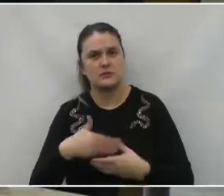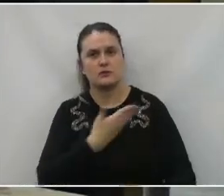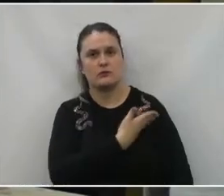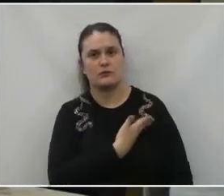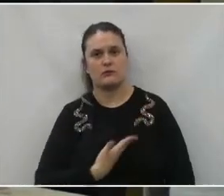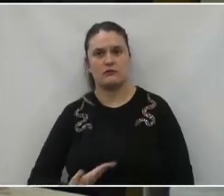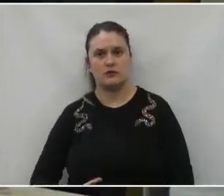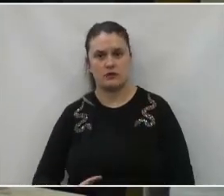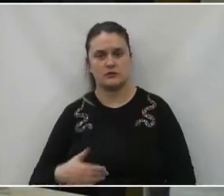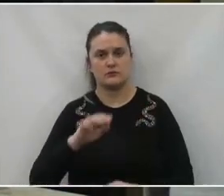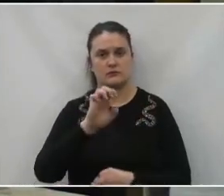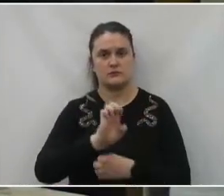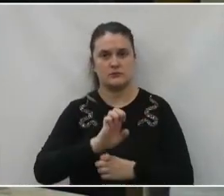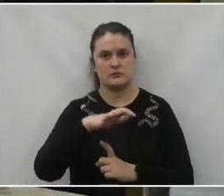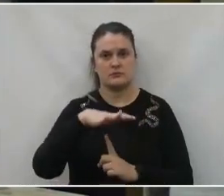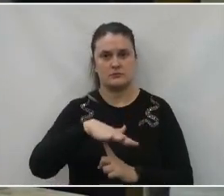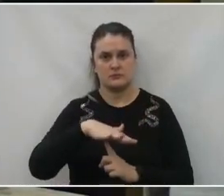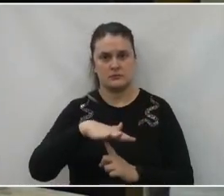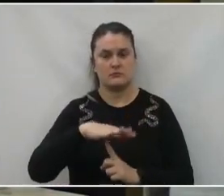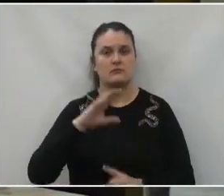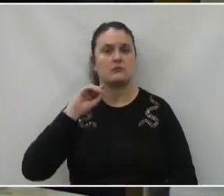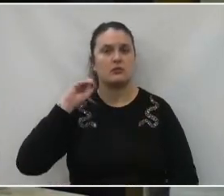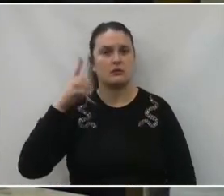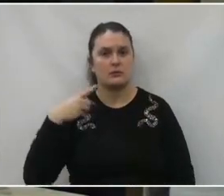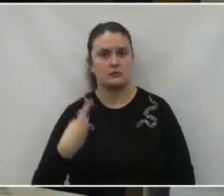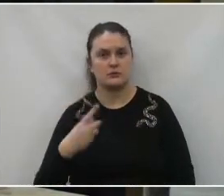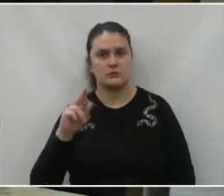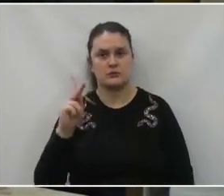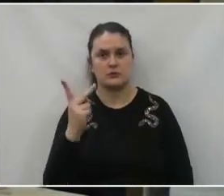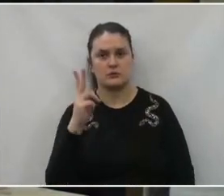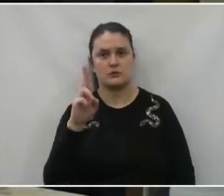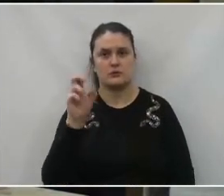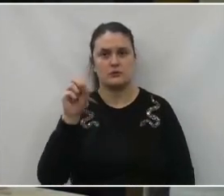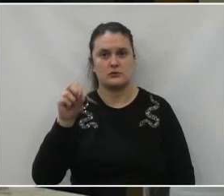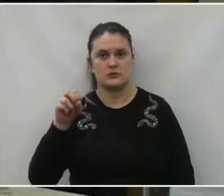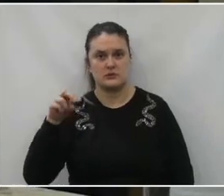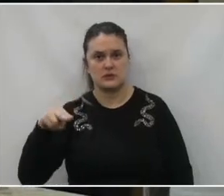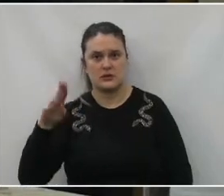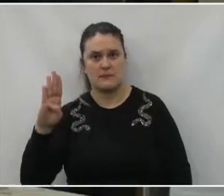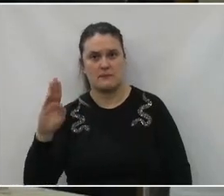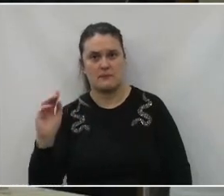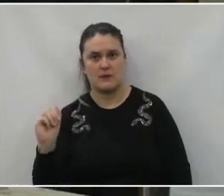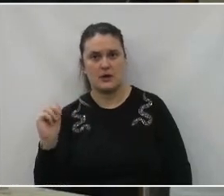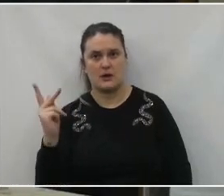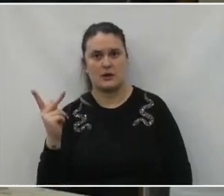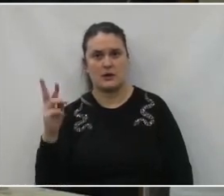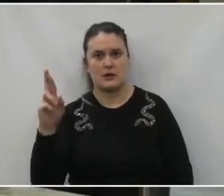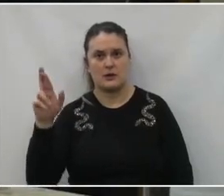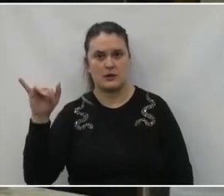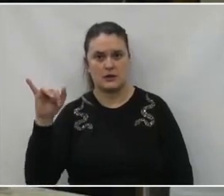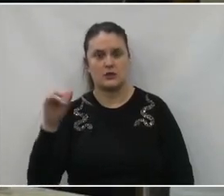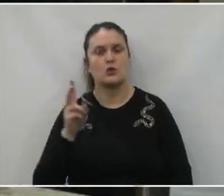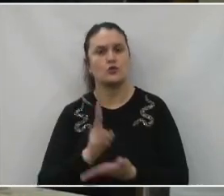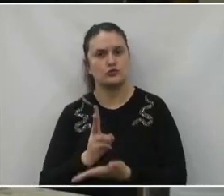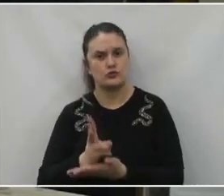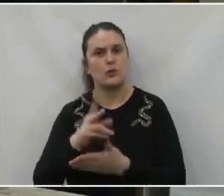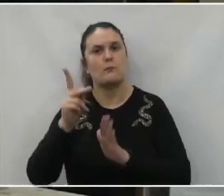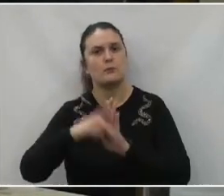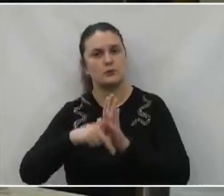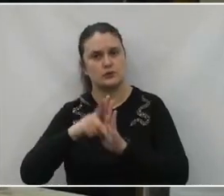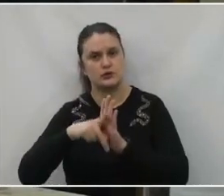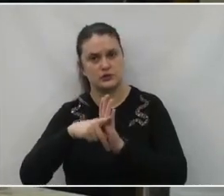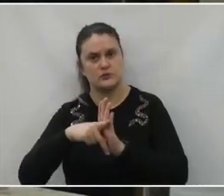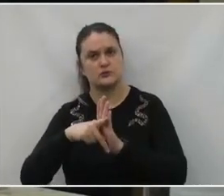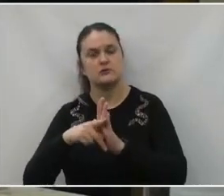do Estado do Paraná, ao deputado Hussein Bacri, por essa iniciativa e a manutenção desse projeto e a continuidade